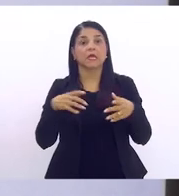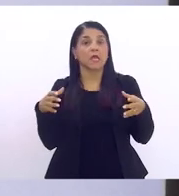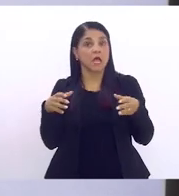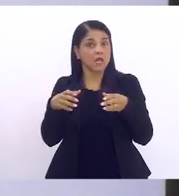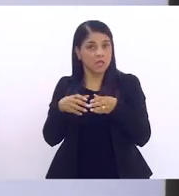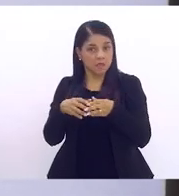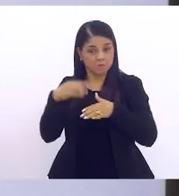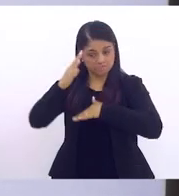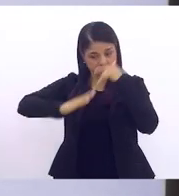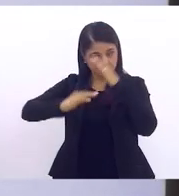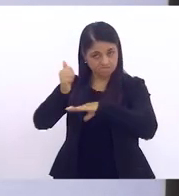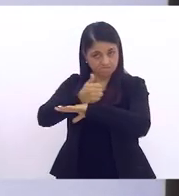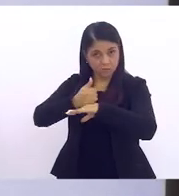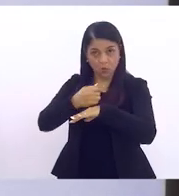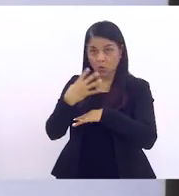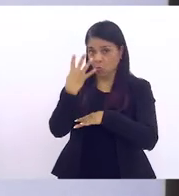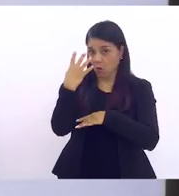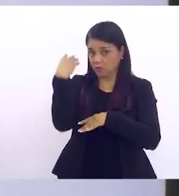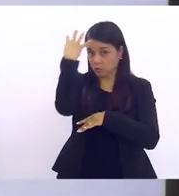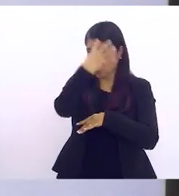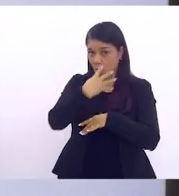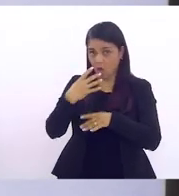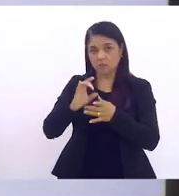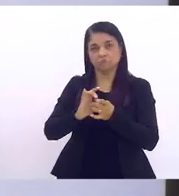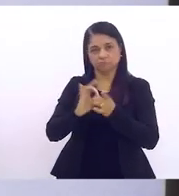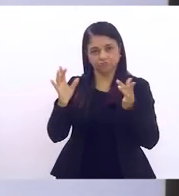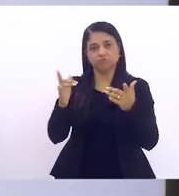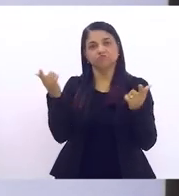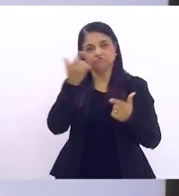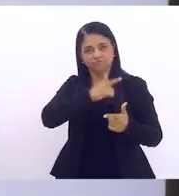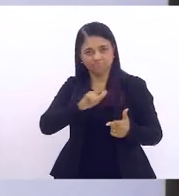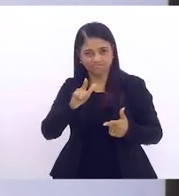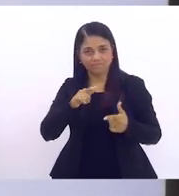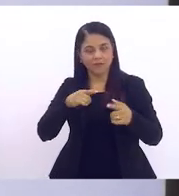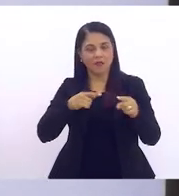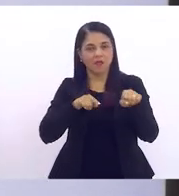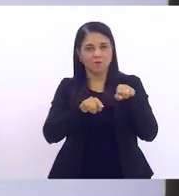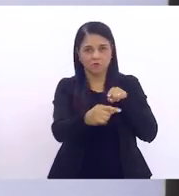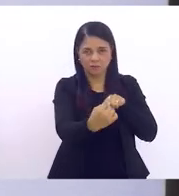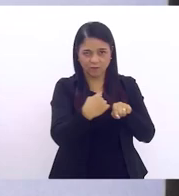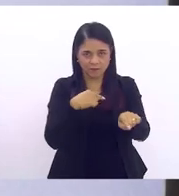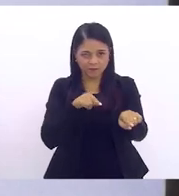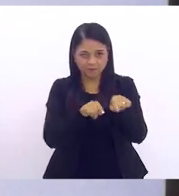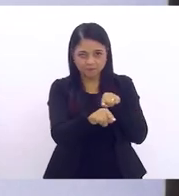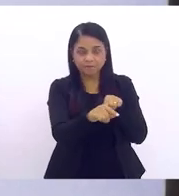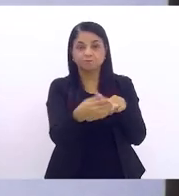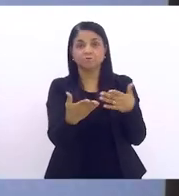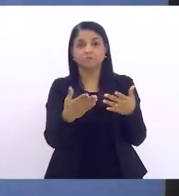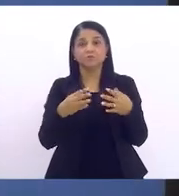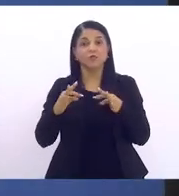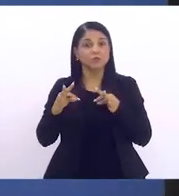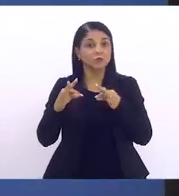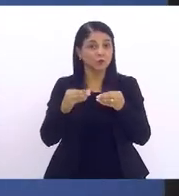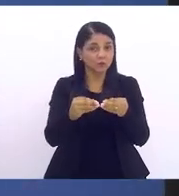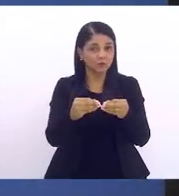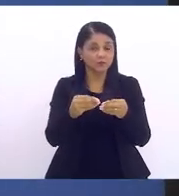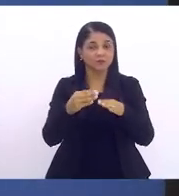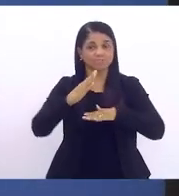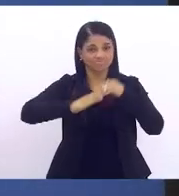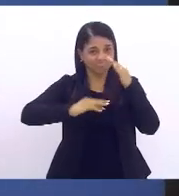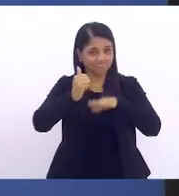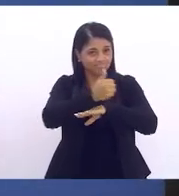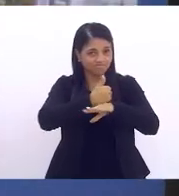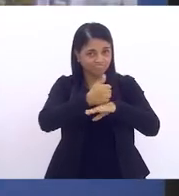prontamente por 4 horas em 4 horas nós liberamos a a a rodovia Então tá todo mundo é